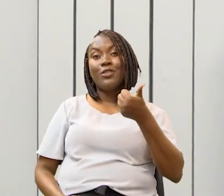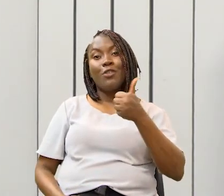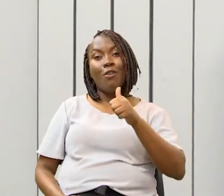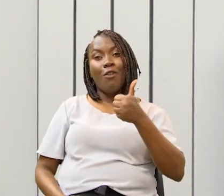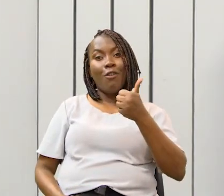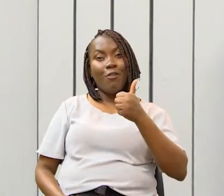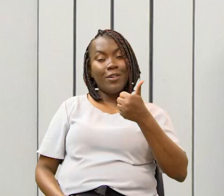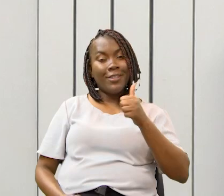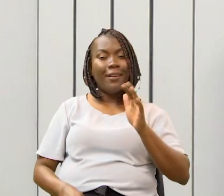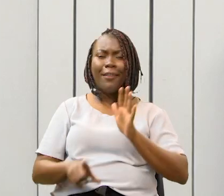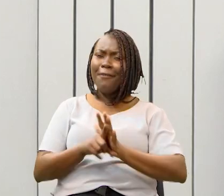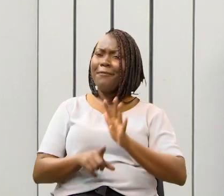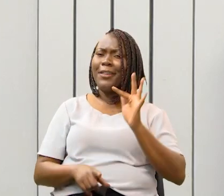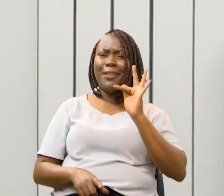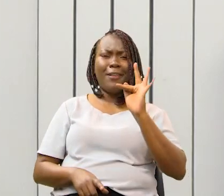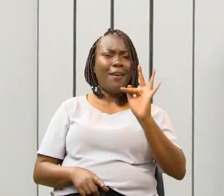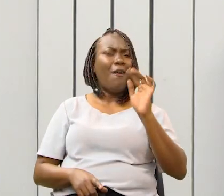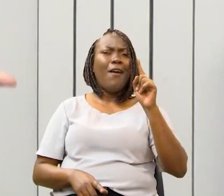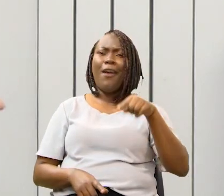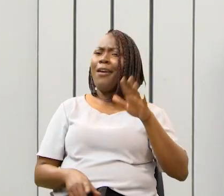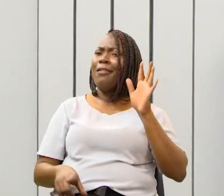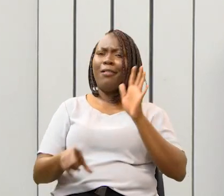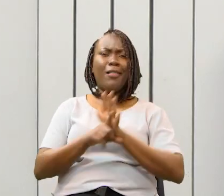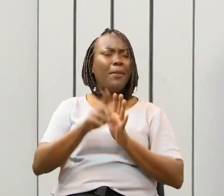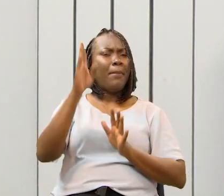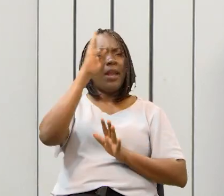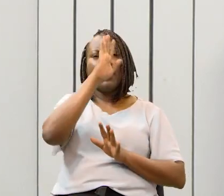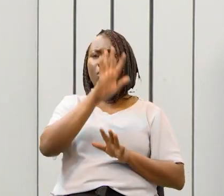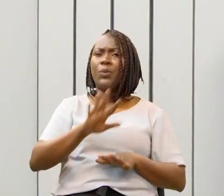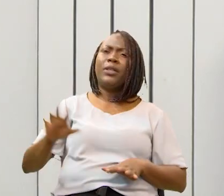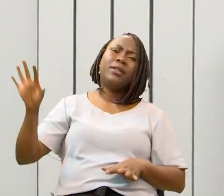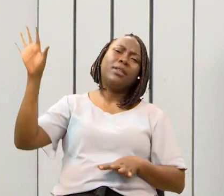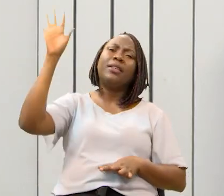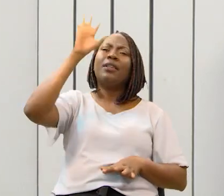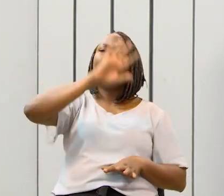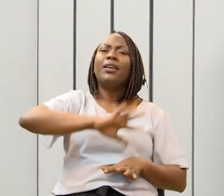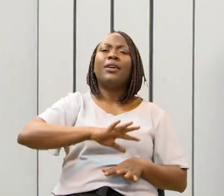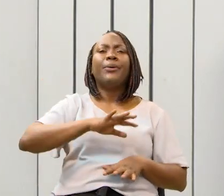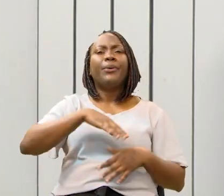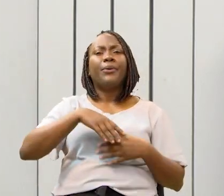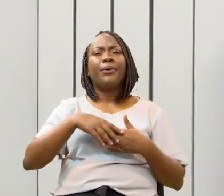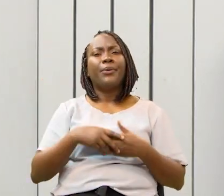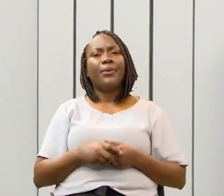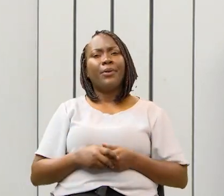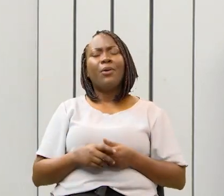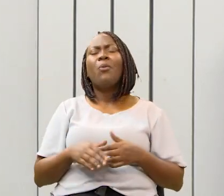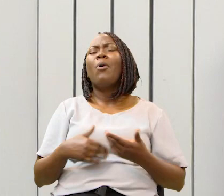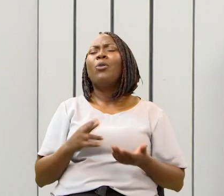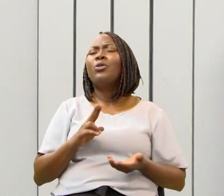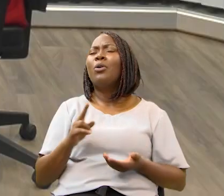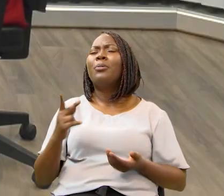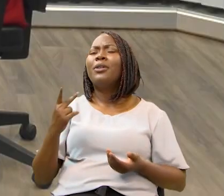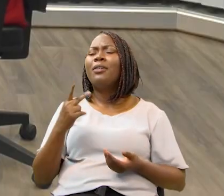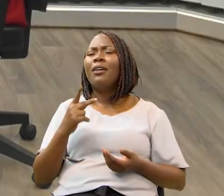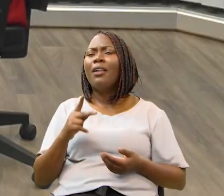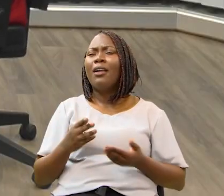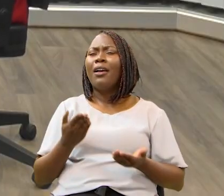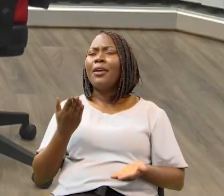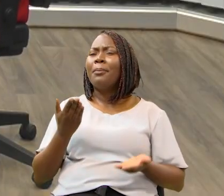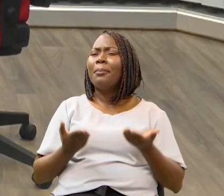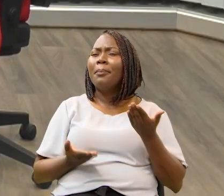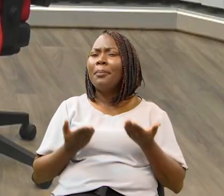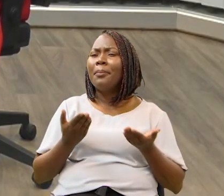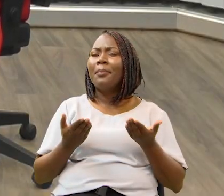14.611, uma lei, né? É uma lei federal, é uma lei, gente, é lei, Brasil inteiro, né? É a lei de... qual é o nome dela?